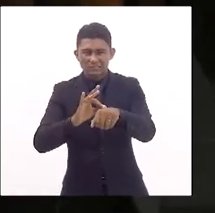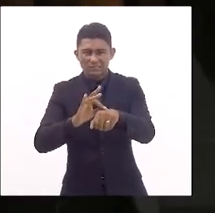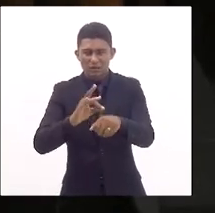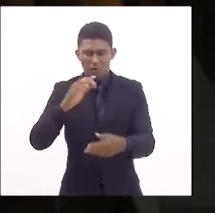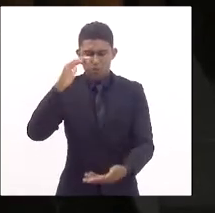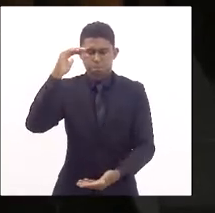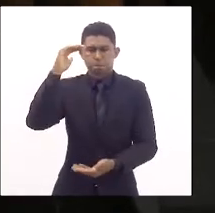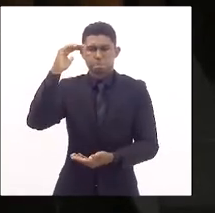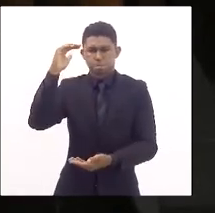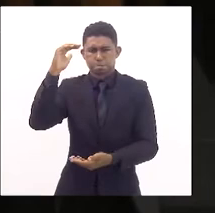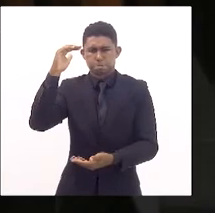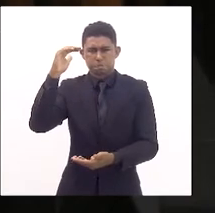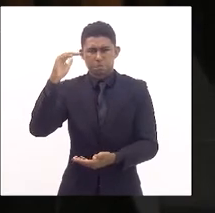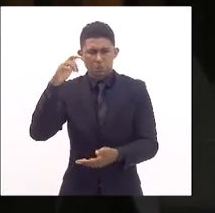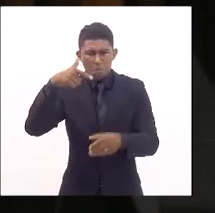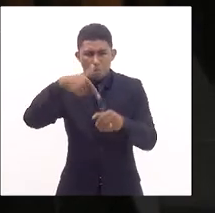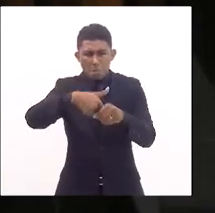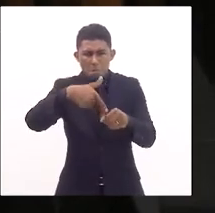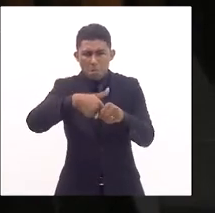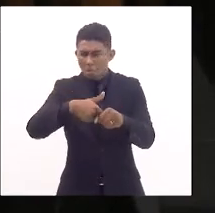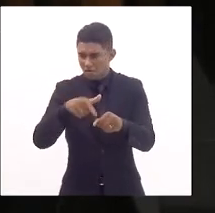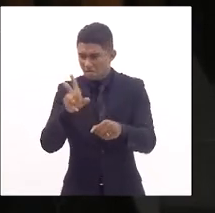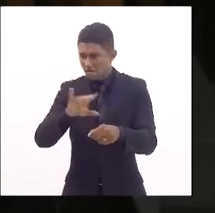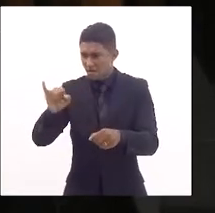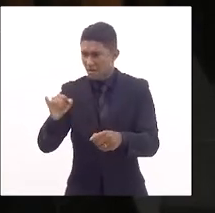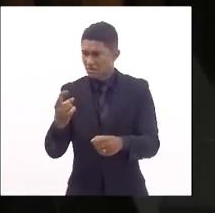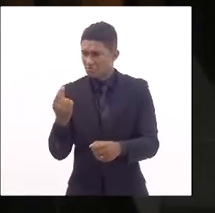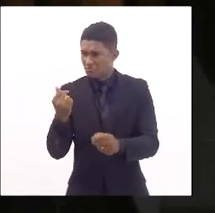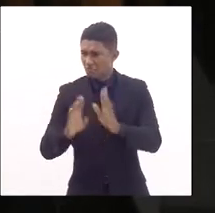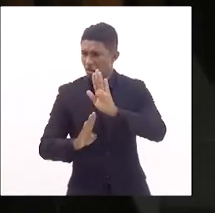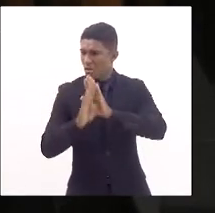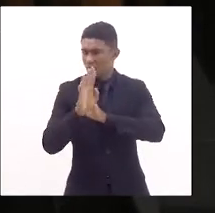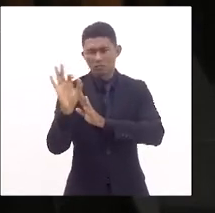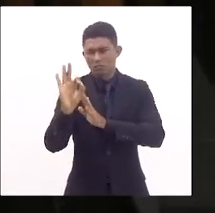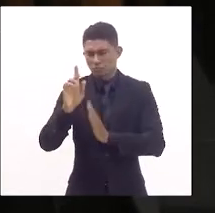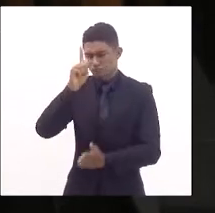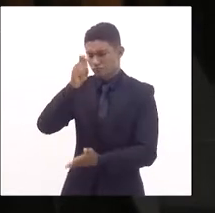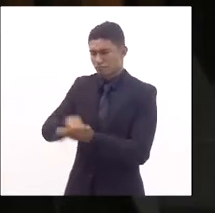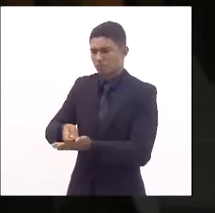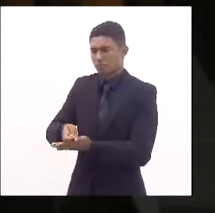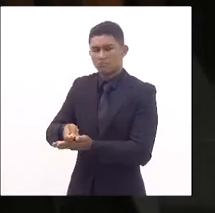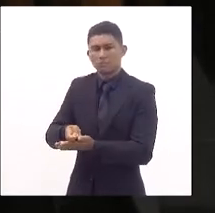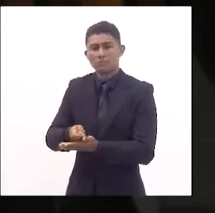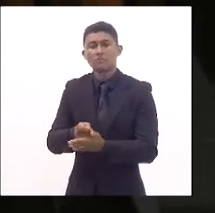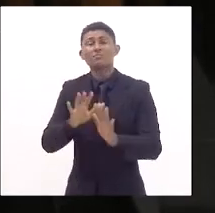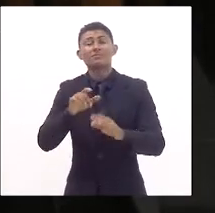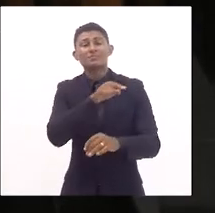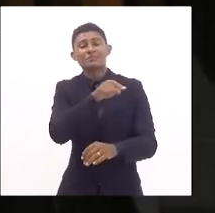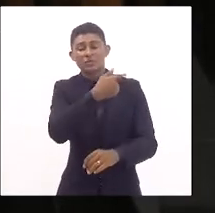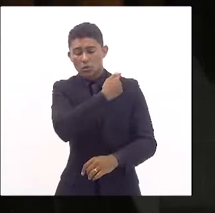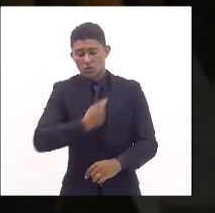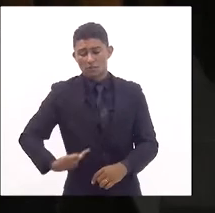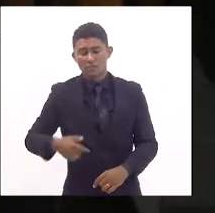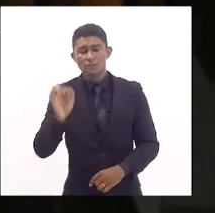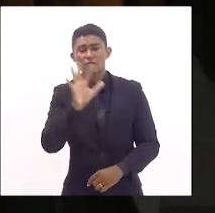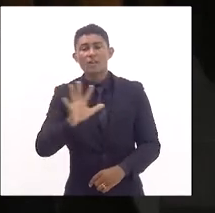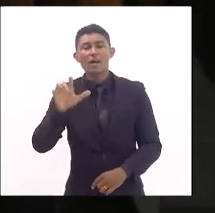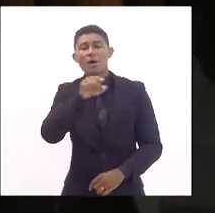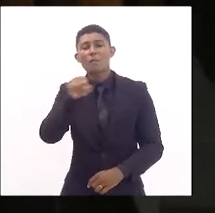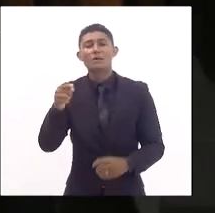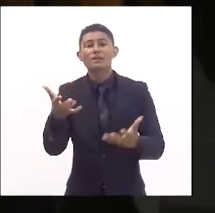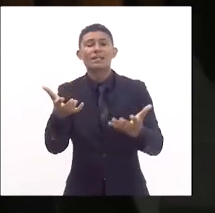Oi para o combustível Tá bom mas prefere distribuir dividendos